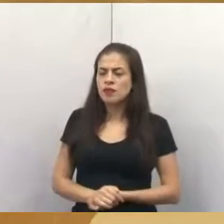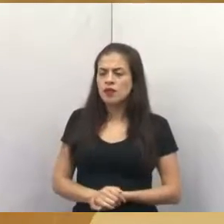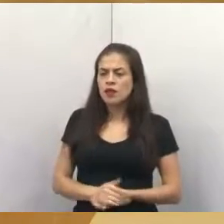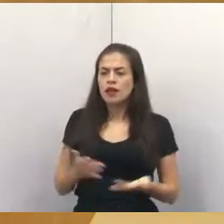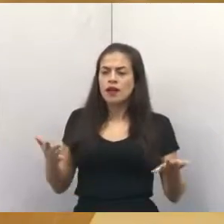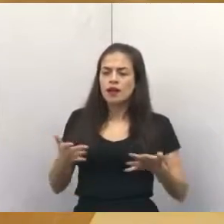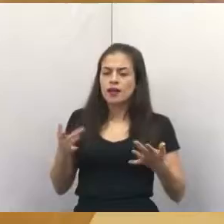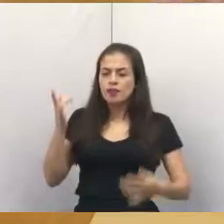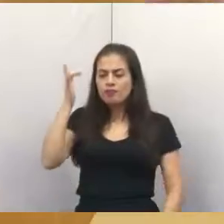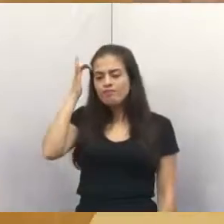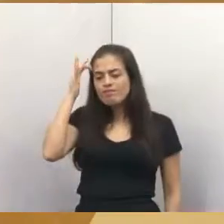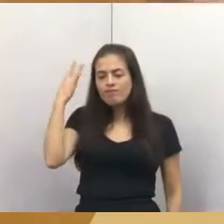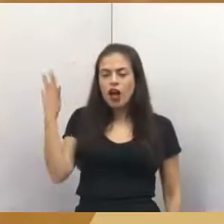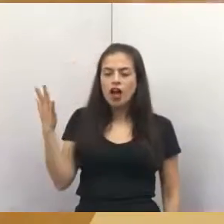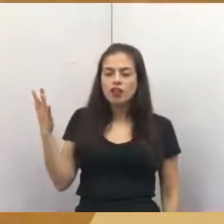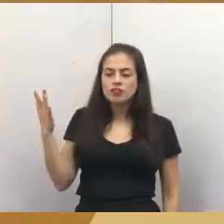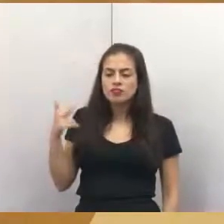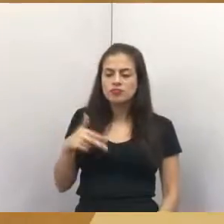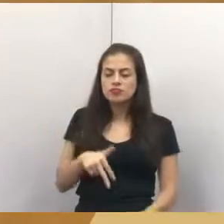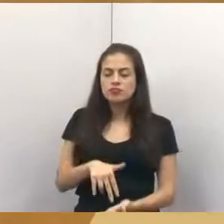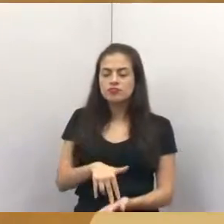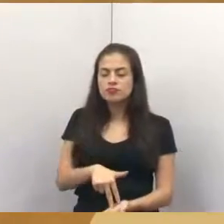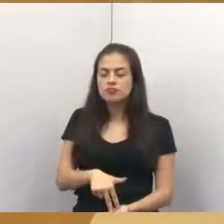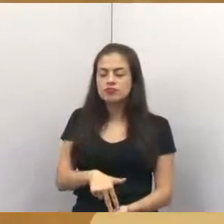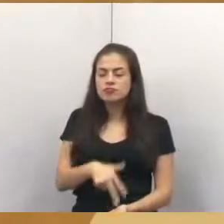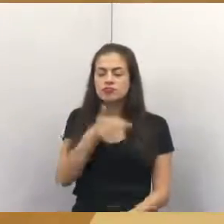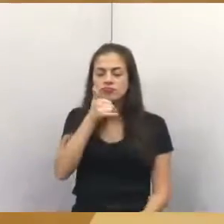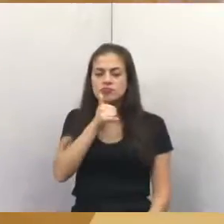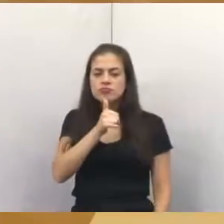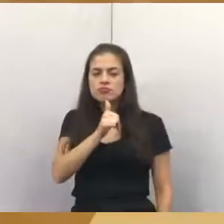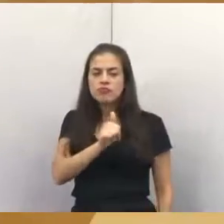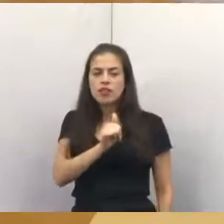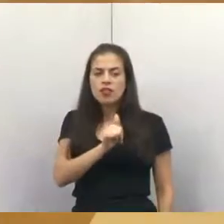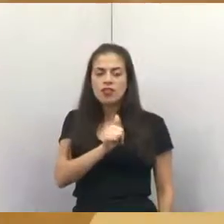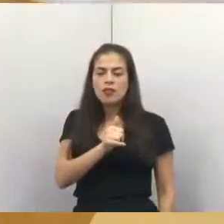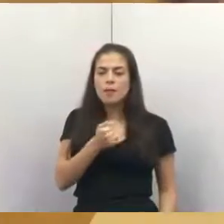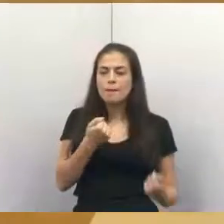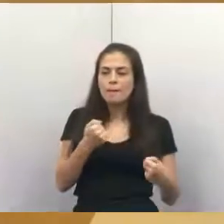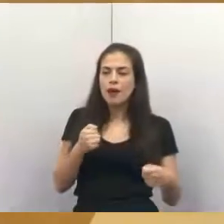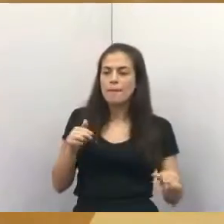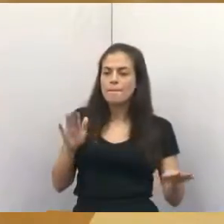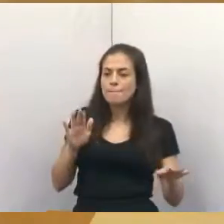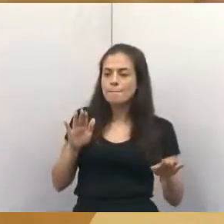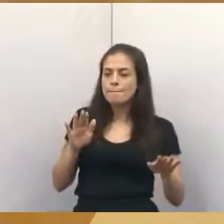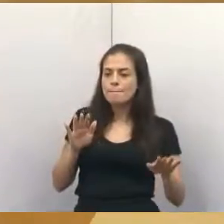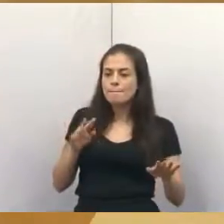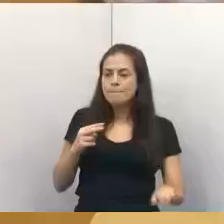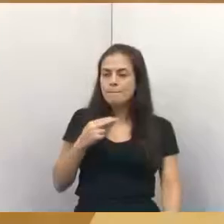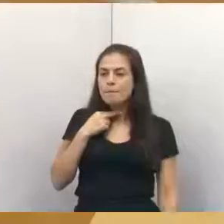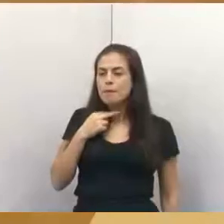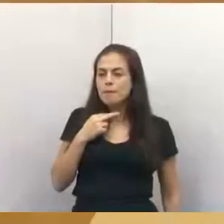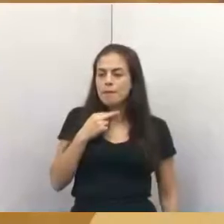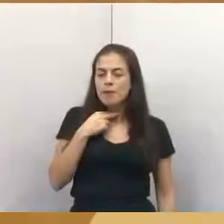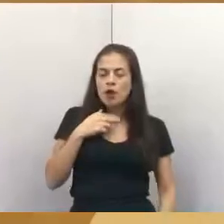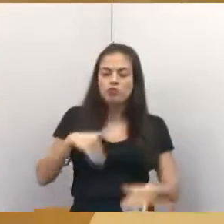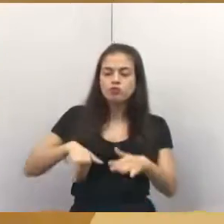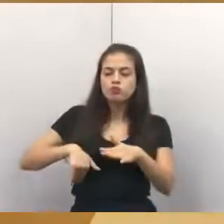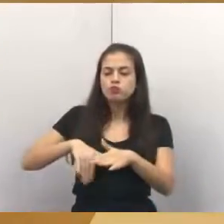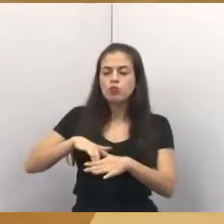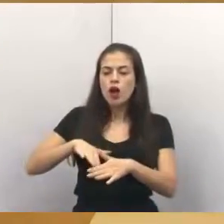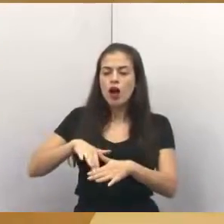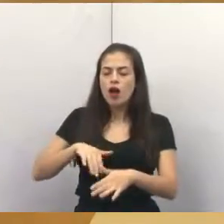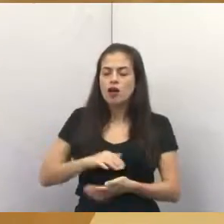Agora é fácil subir aqui na tribuna e falar que tem que parar de chutar uma bola, que o jogador não vai poder fazer